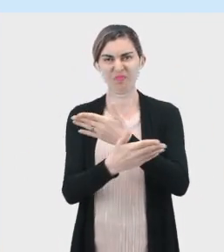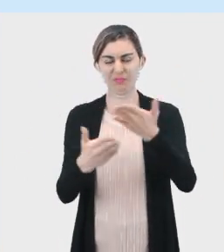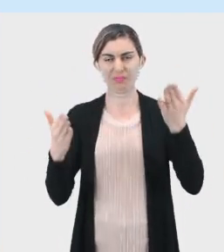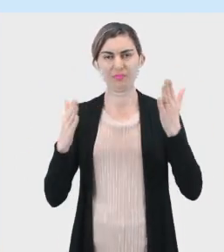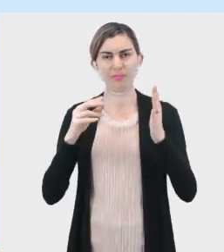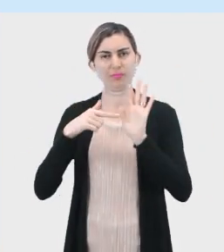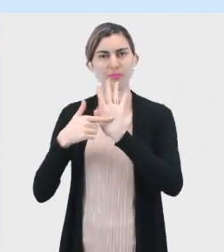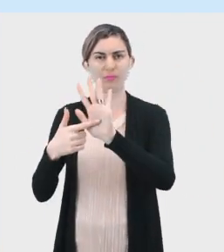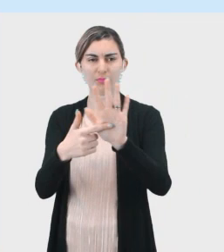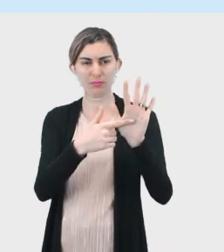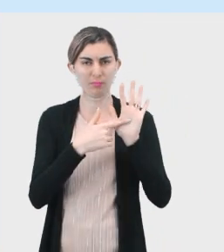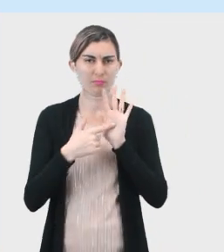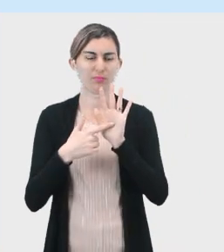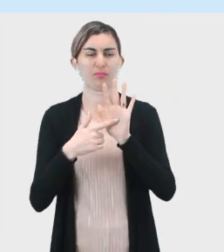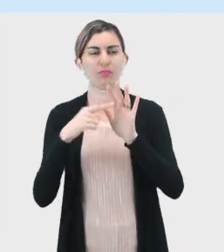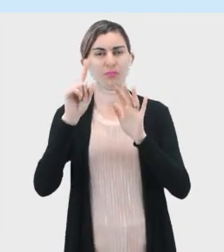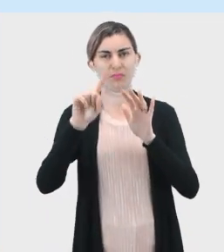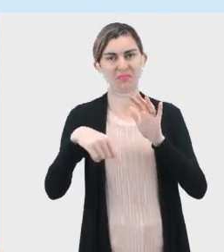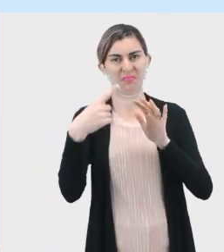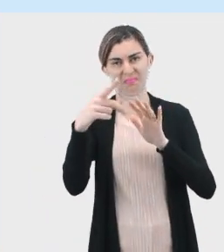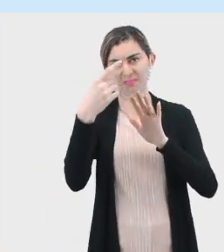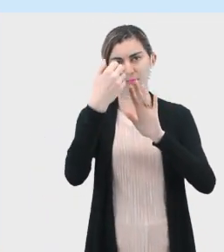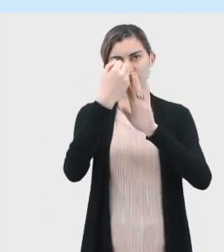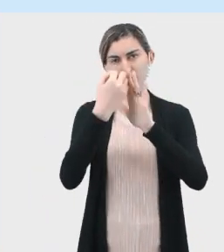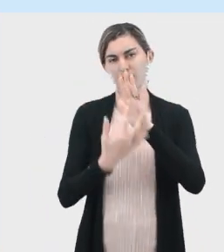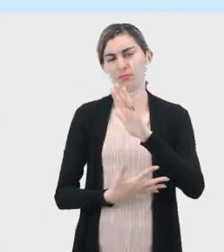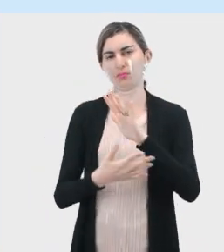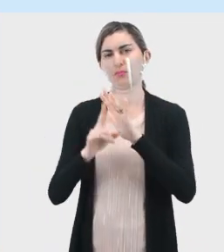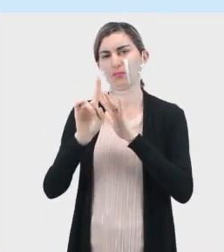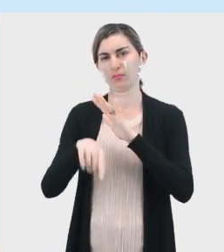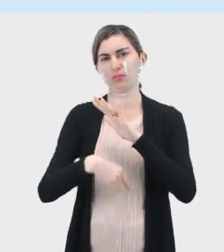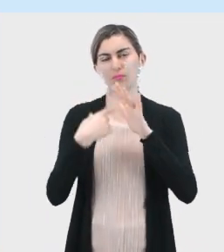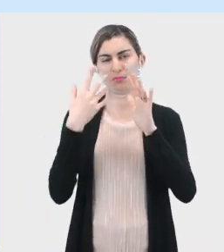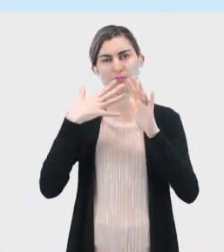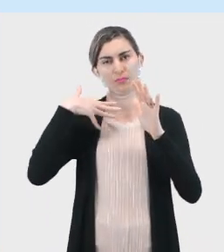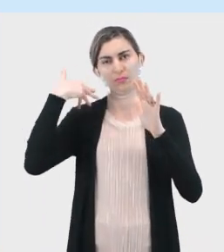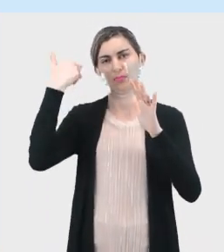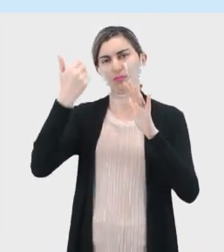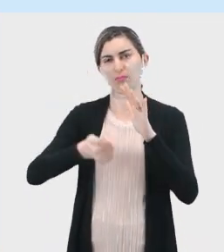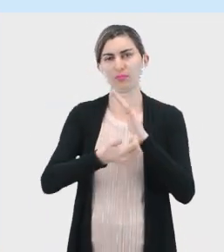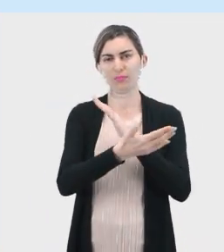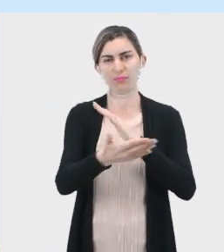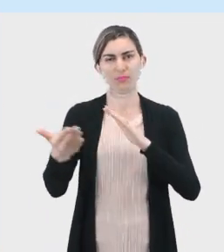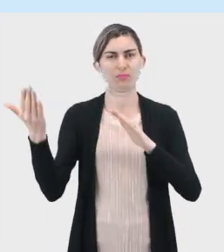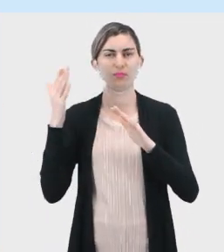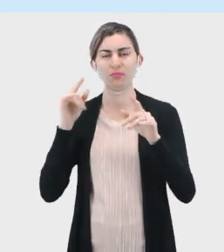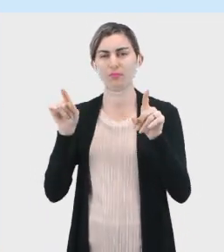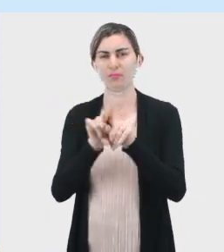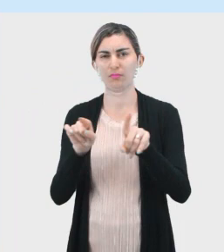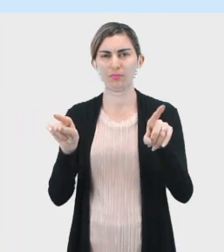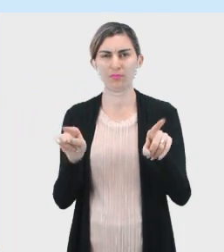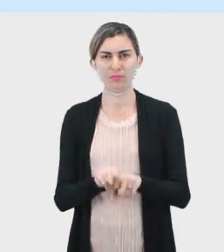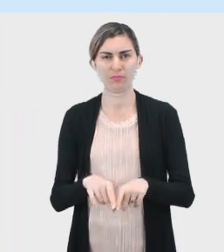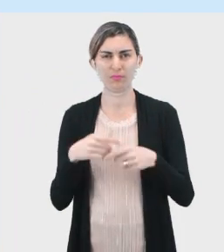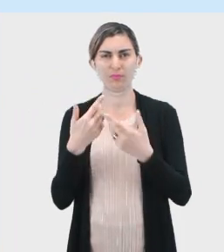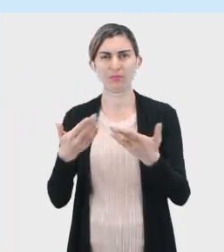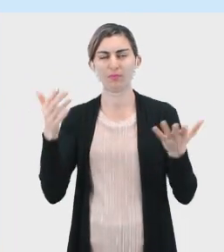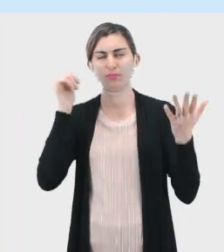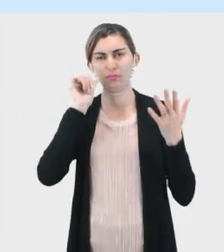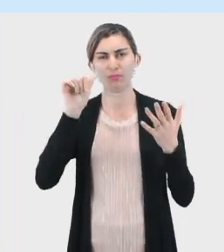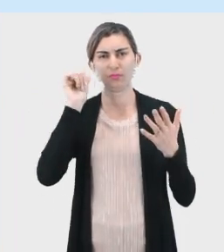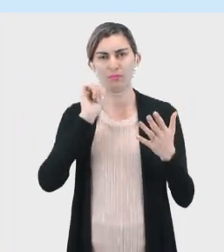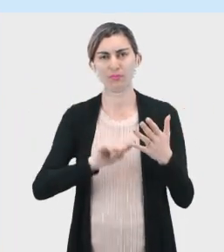aí revela que a sua natureza, na melhor forma, a torna também uma